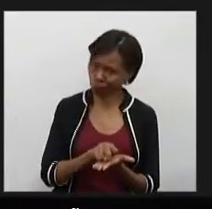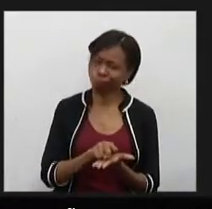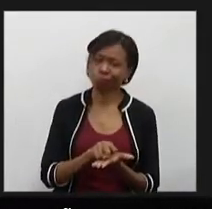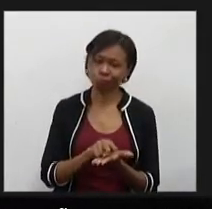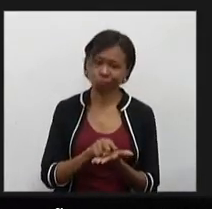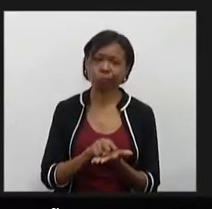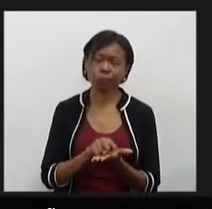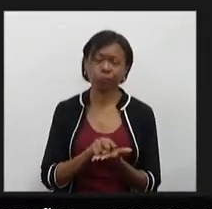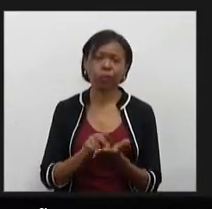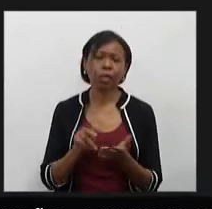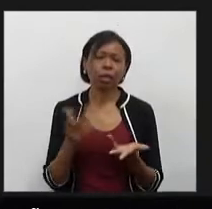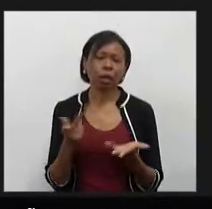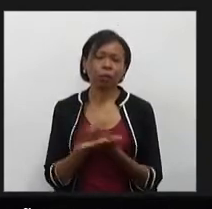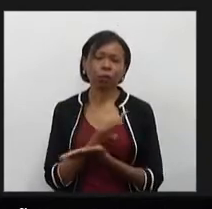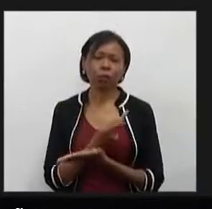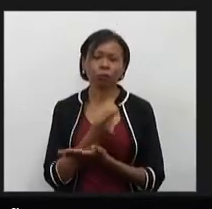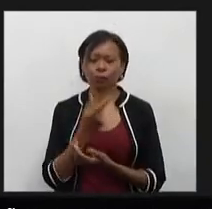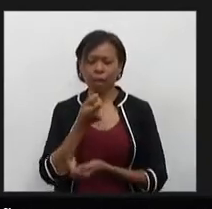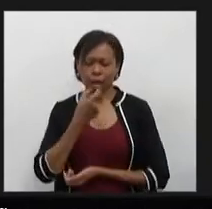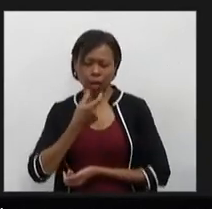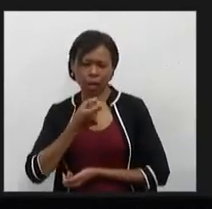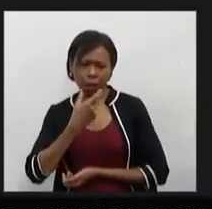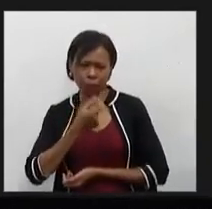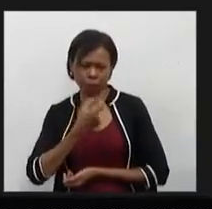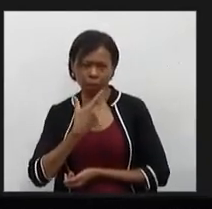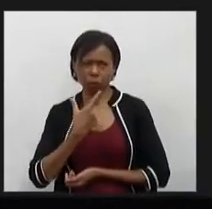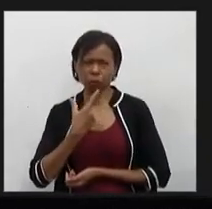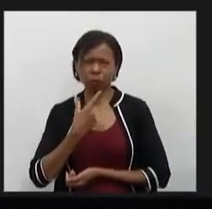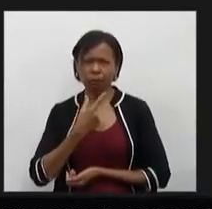tomou muitos remédios com